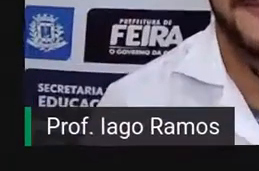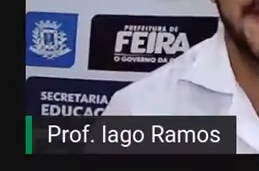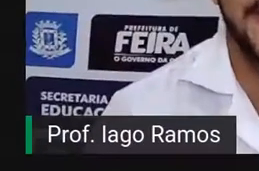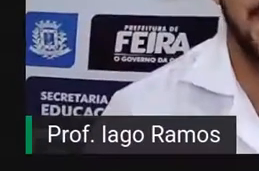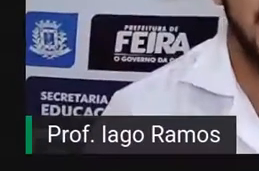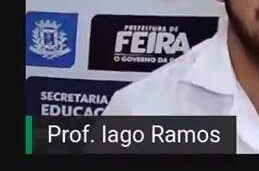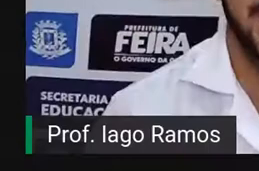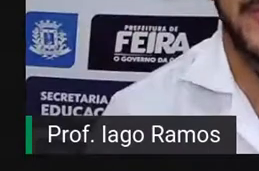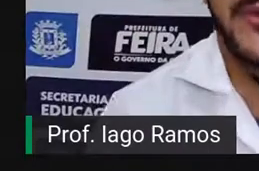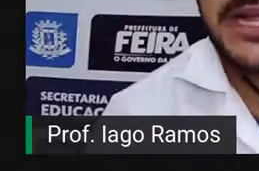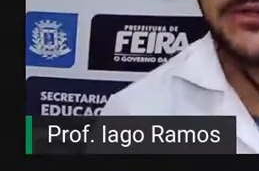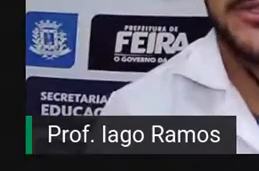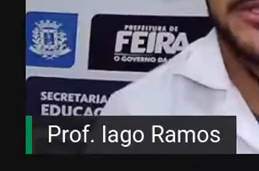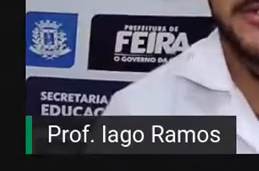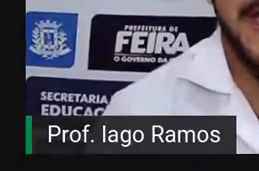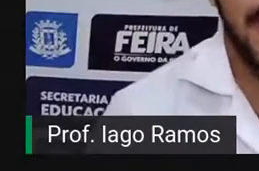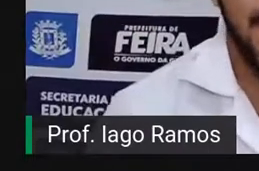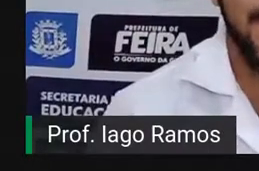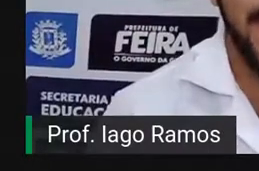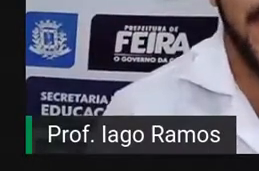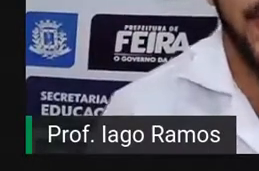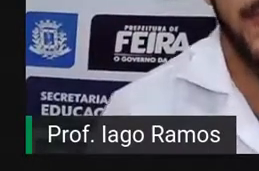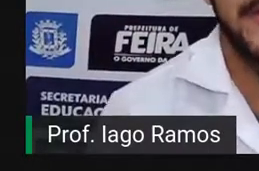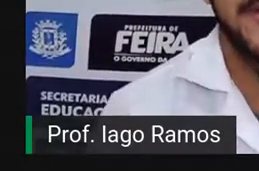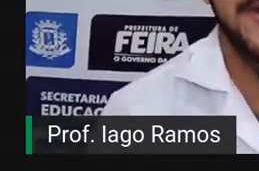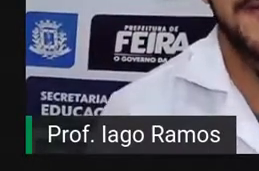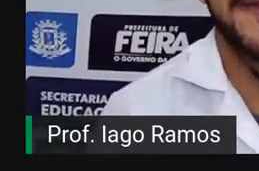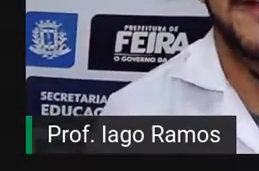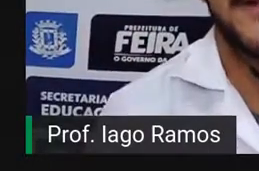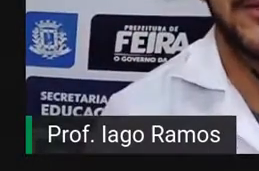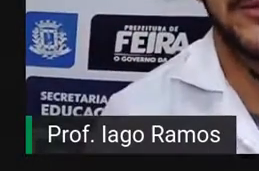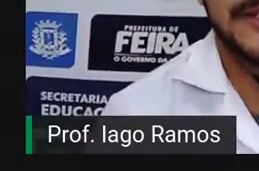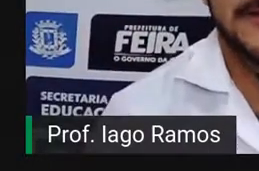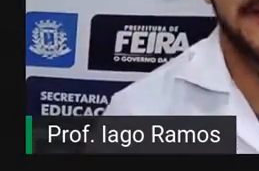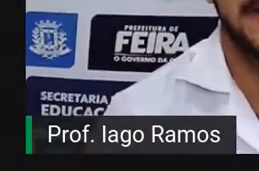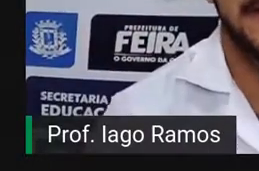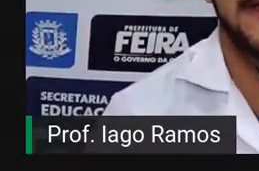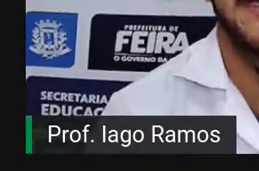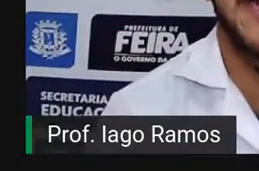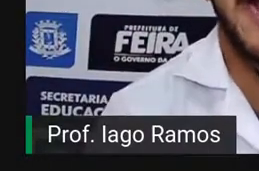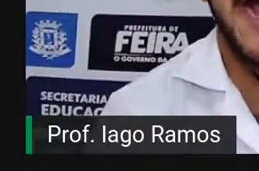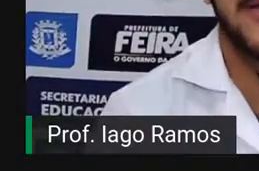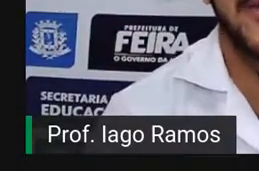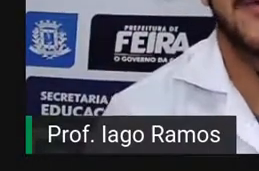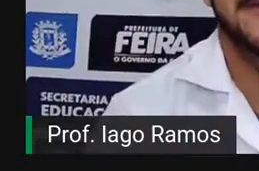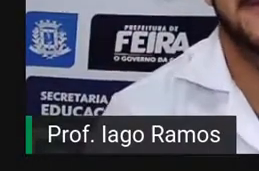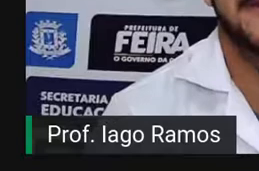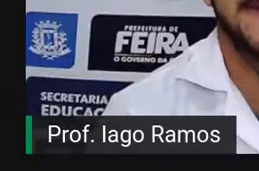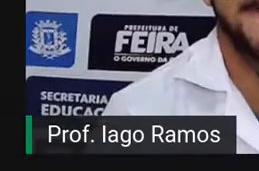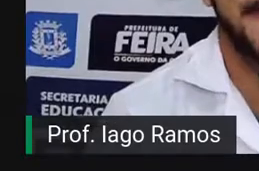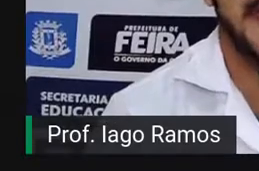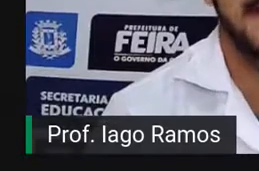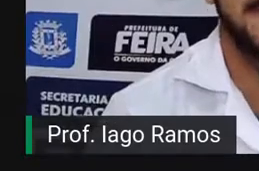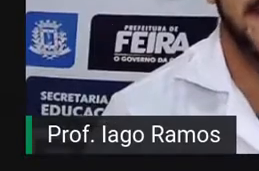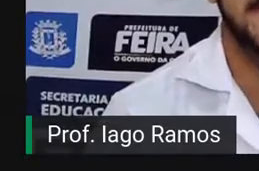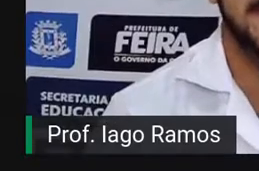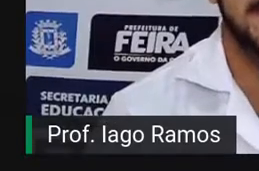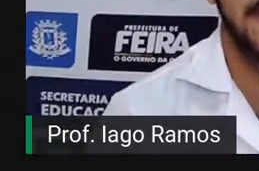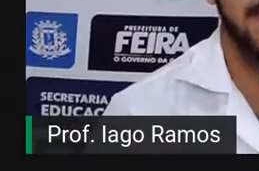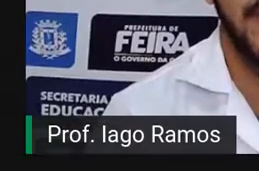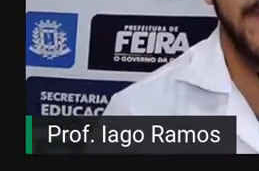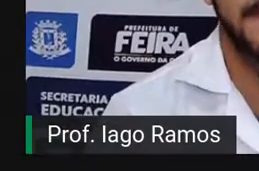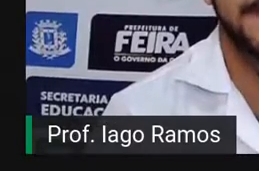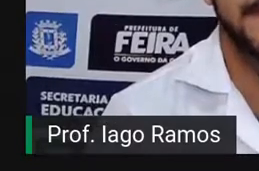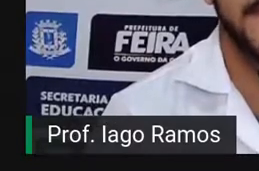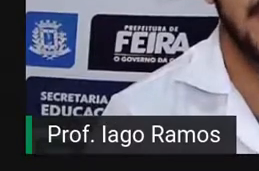quadro virtual nosso quadro digital onde a gente faz acontecer ali a nossa matemática